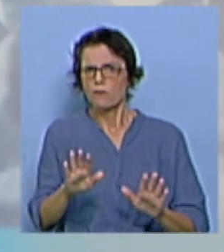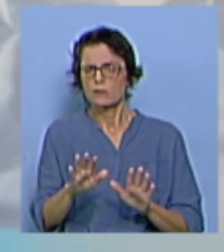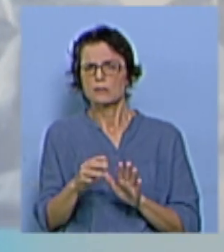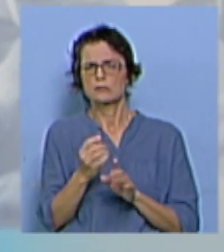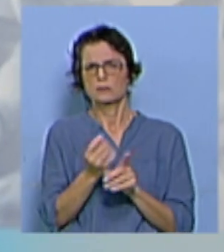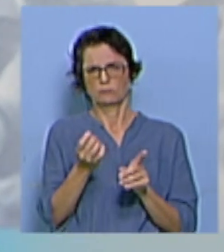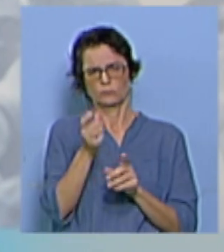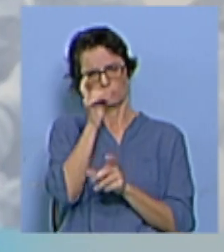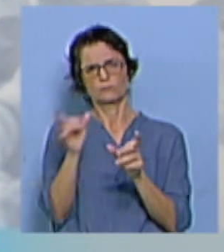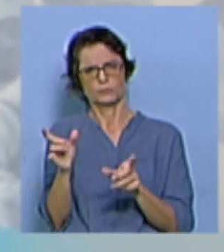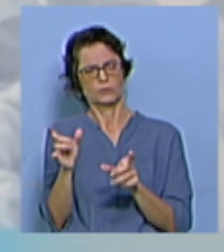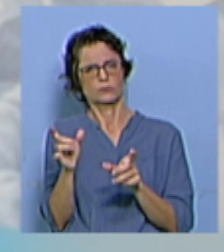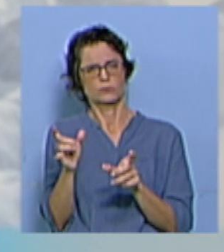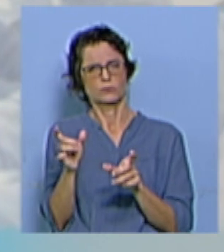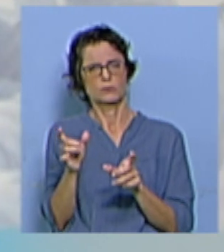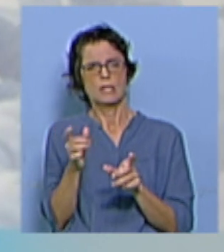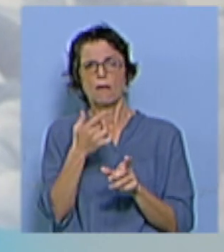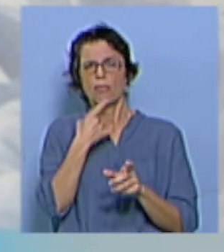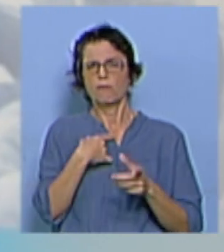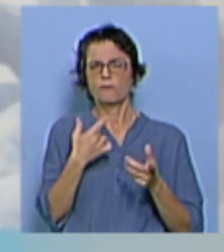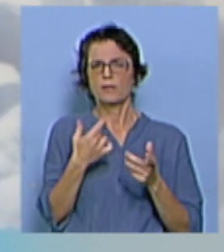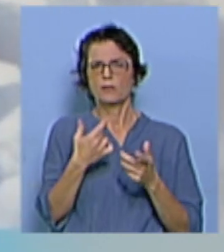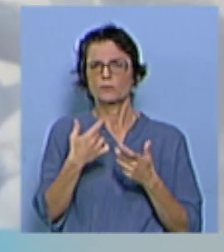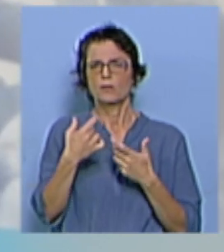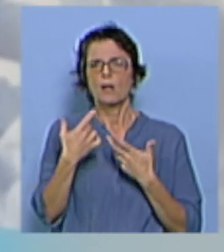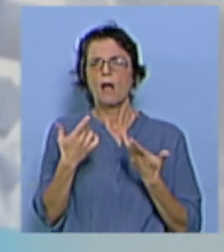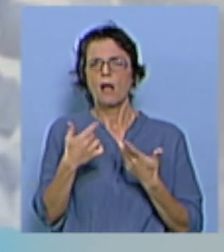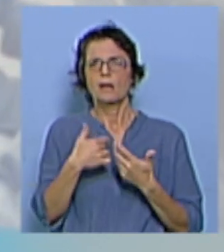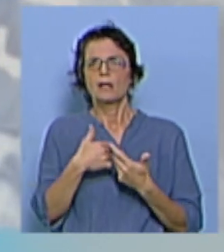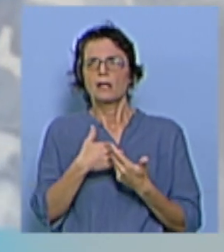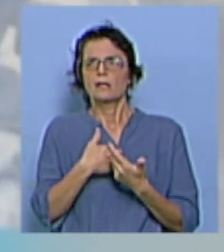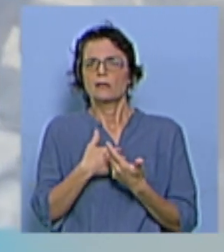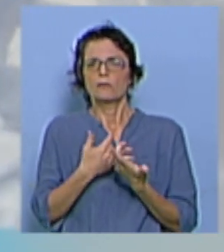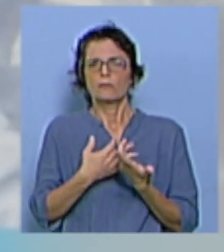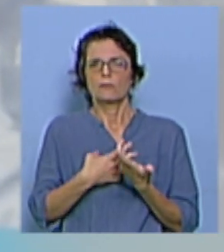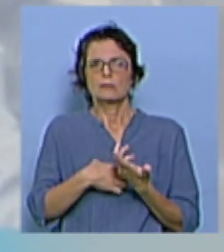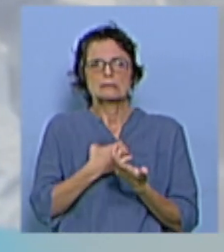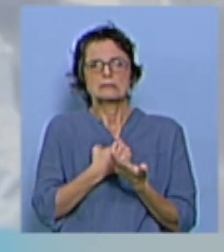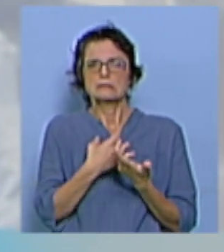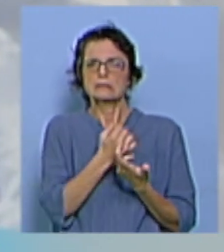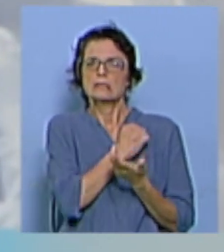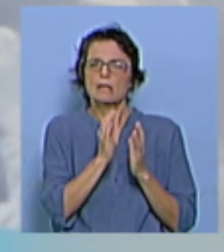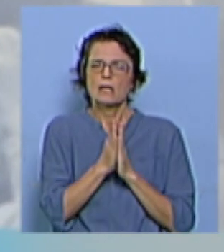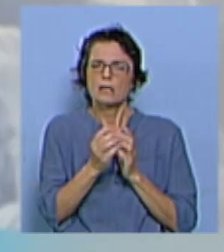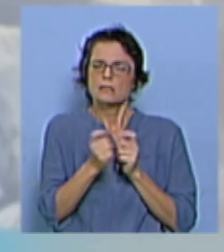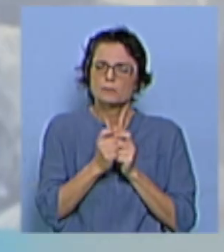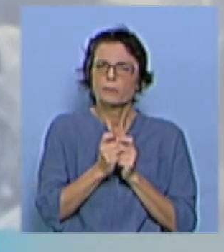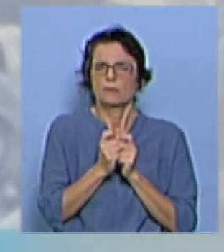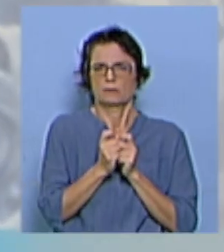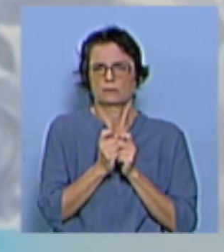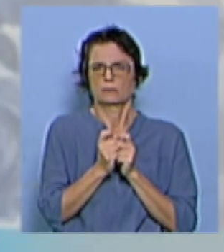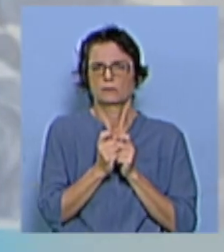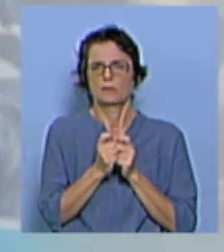dado é que de facto não se sentiram distantes, não se sentiram a paróquia distante das suas vidas, que foi uma preocupação que eu